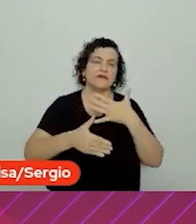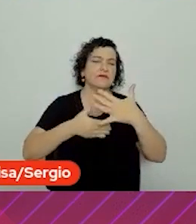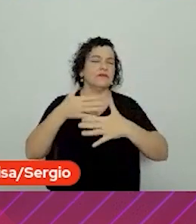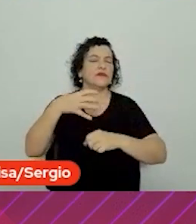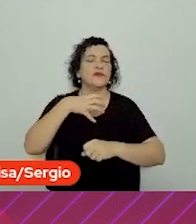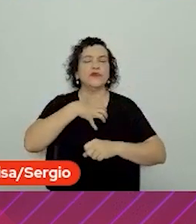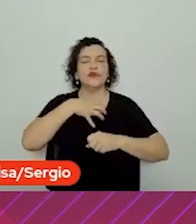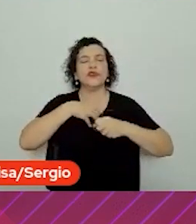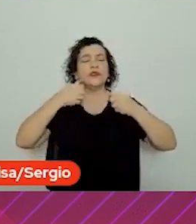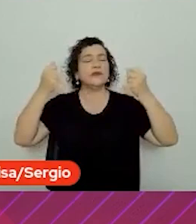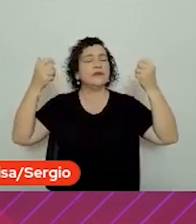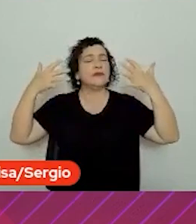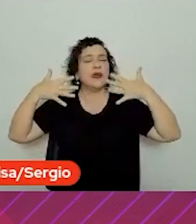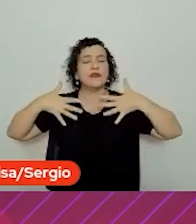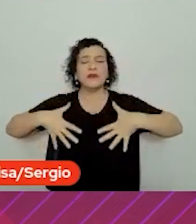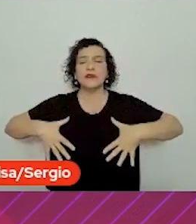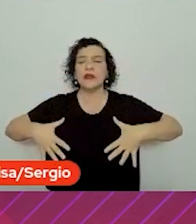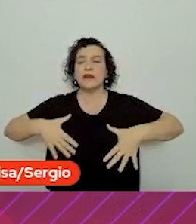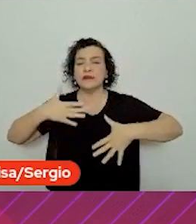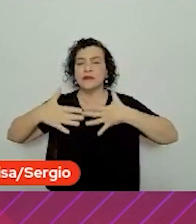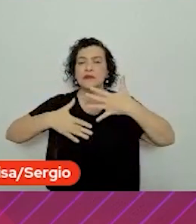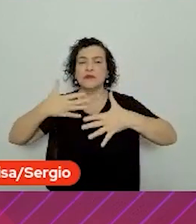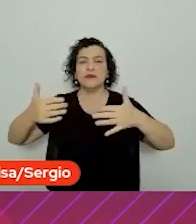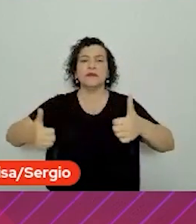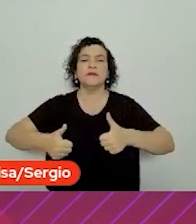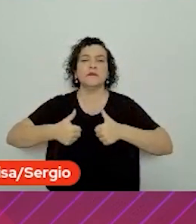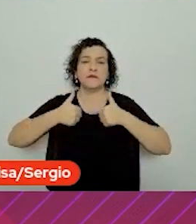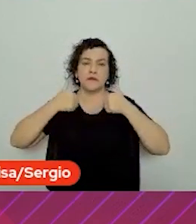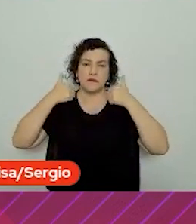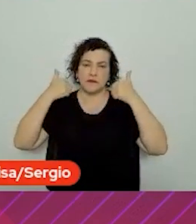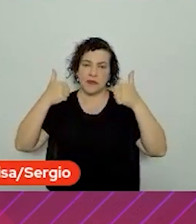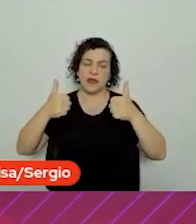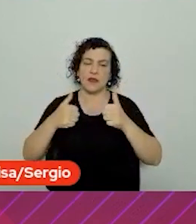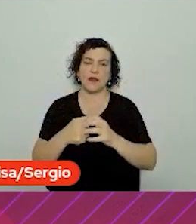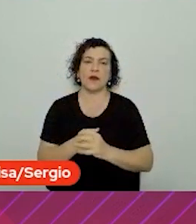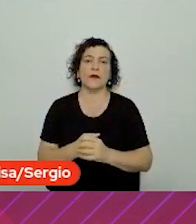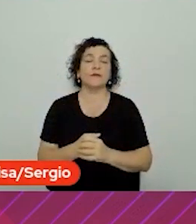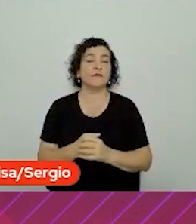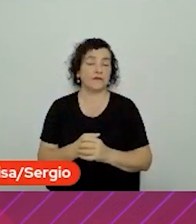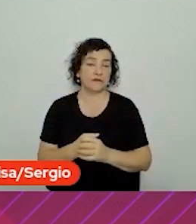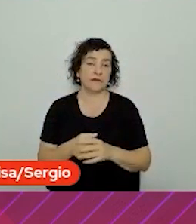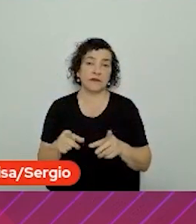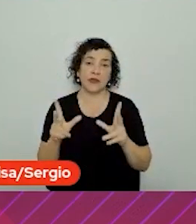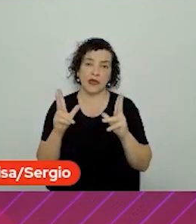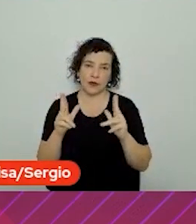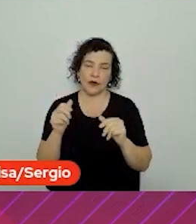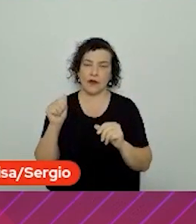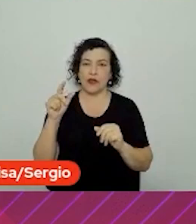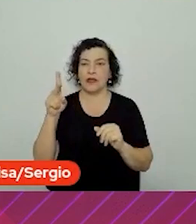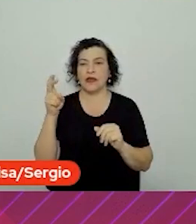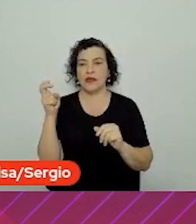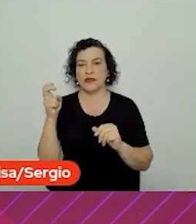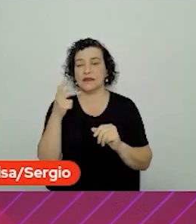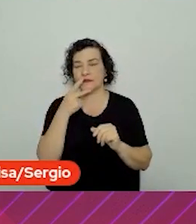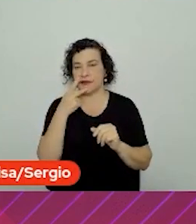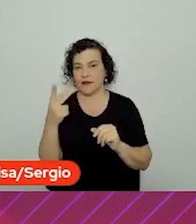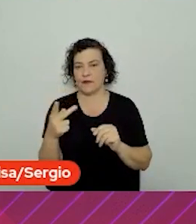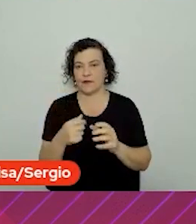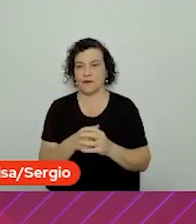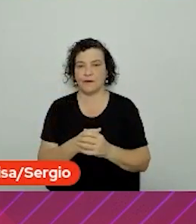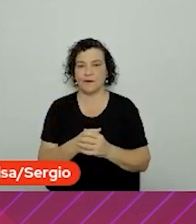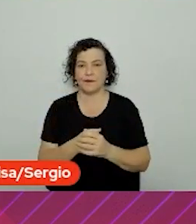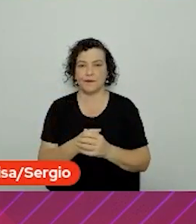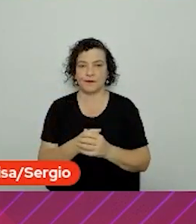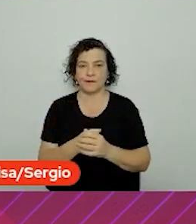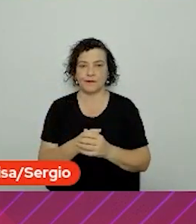coisas fluam e não simplesmente você fique fazendo que nem ali, o Alex estava sofrendo um negócio no olho